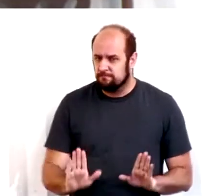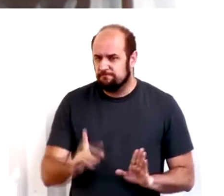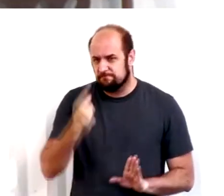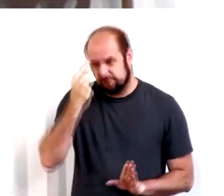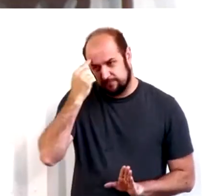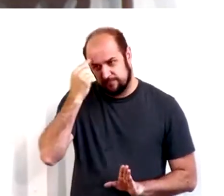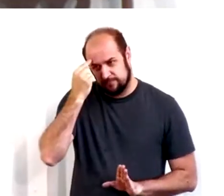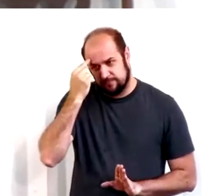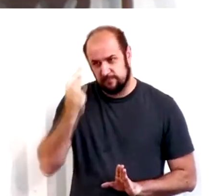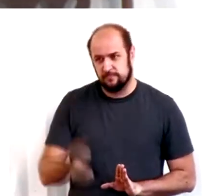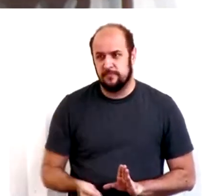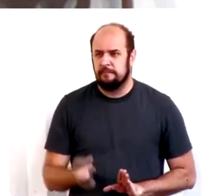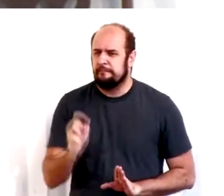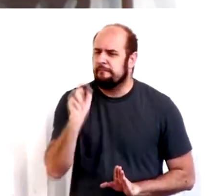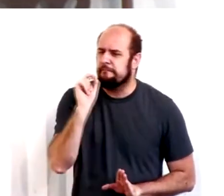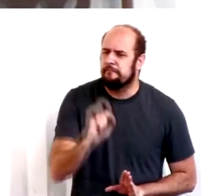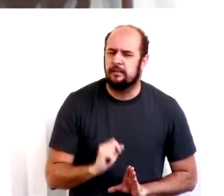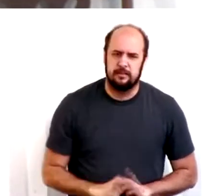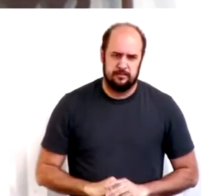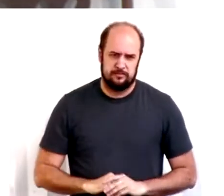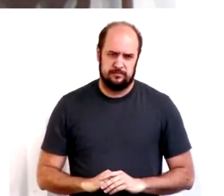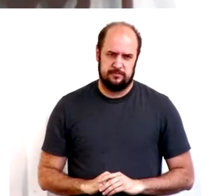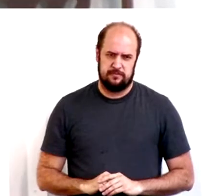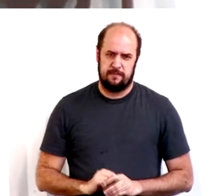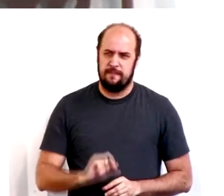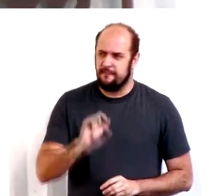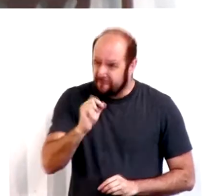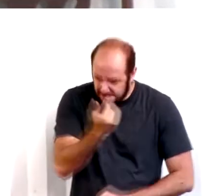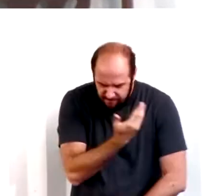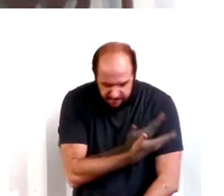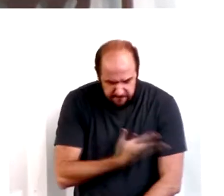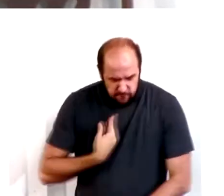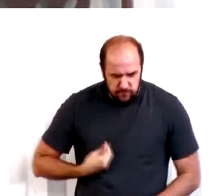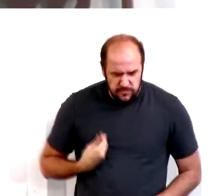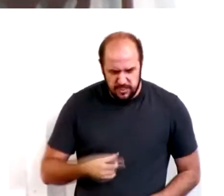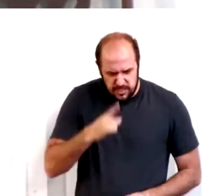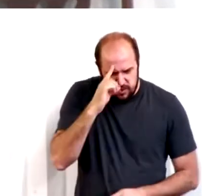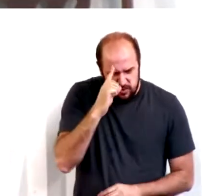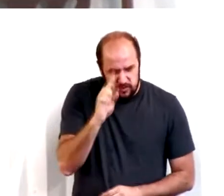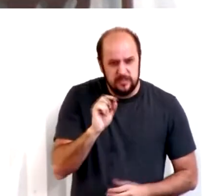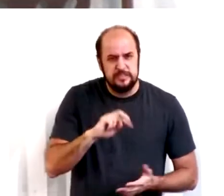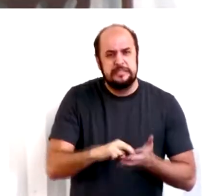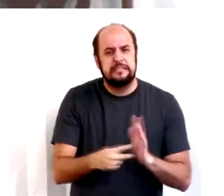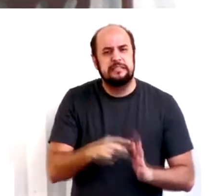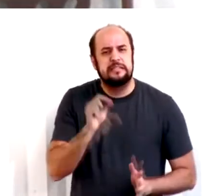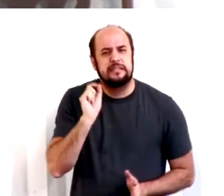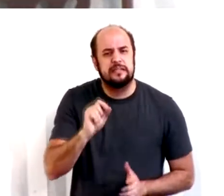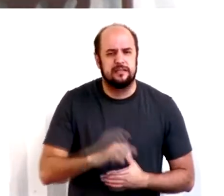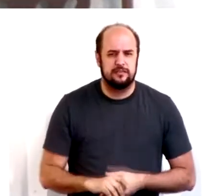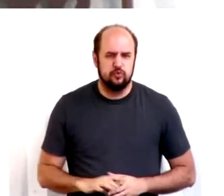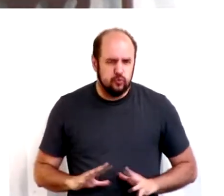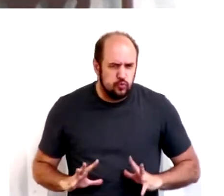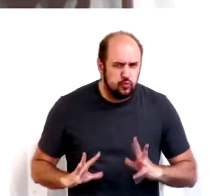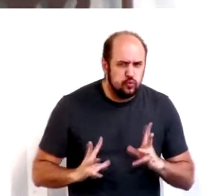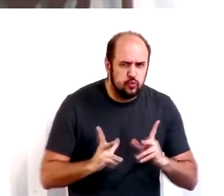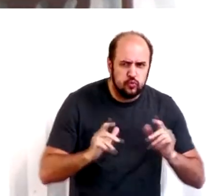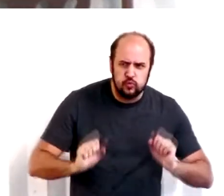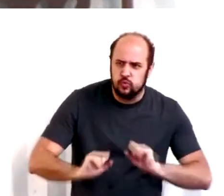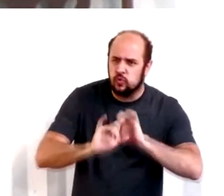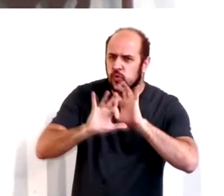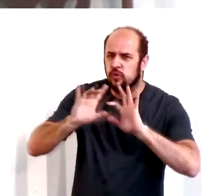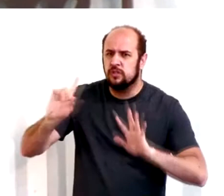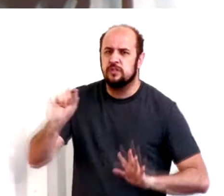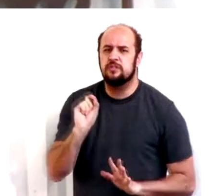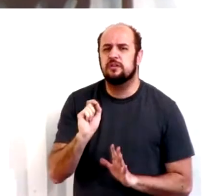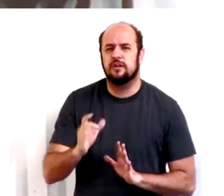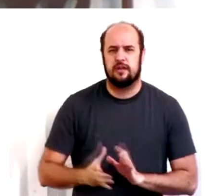pensar o que é isso na prática? O que é de fato fazer tudo para a glória de Deus na prática? Já